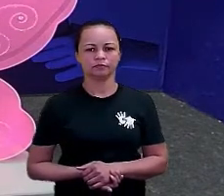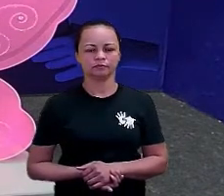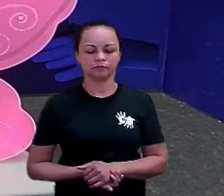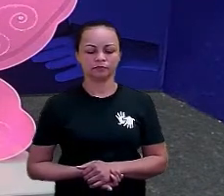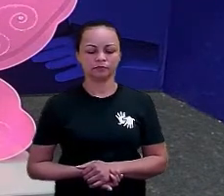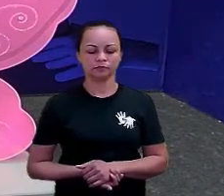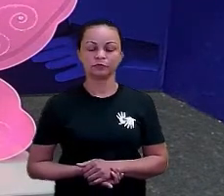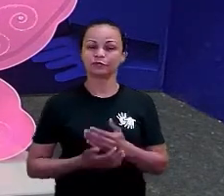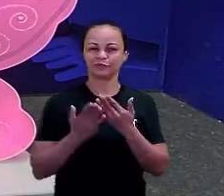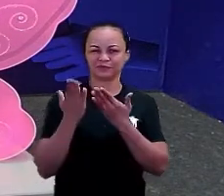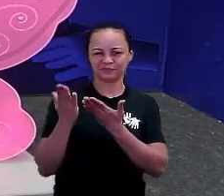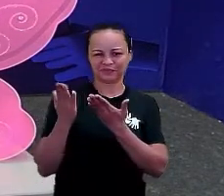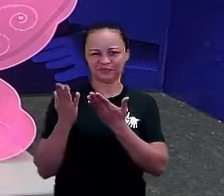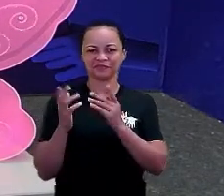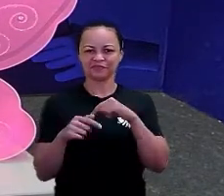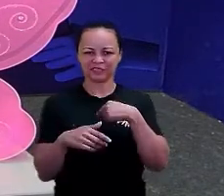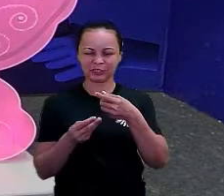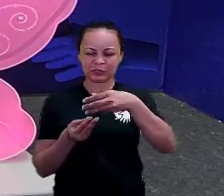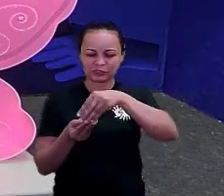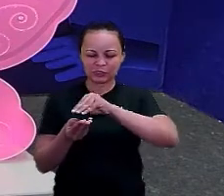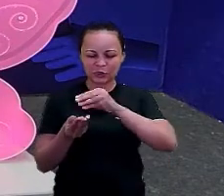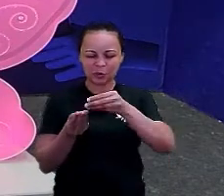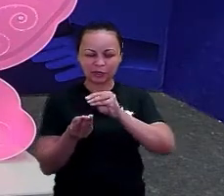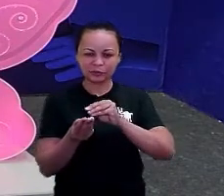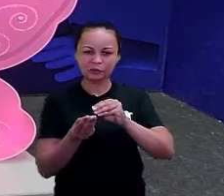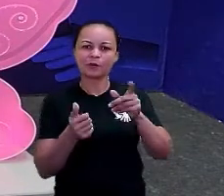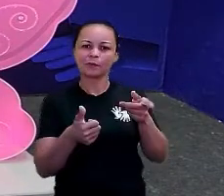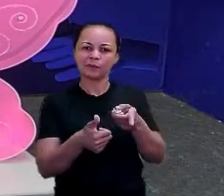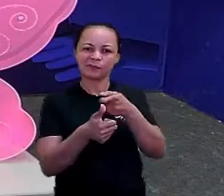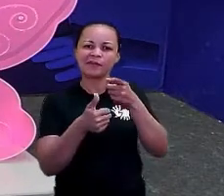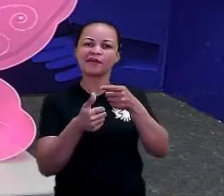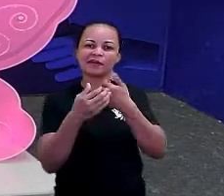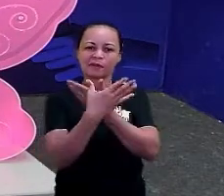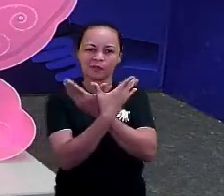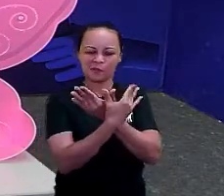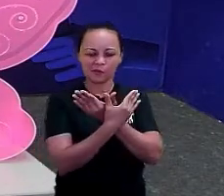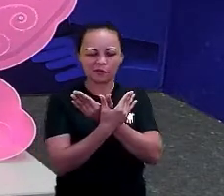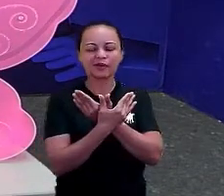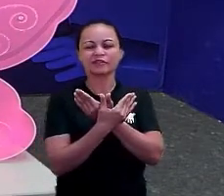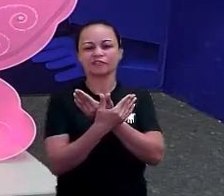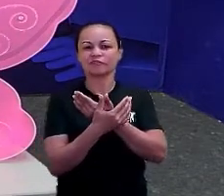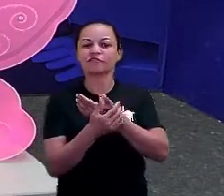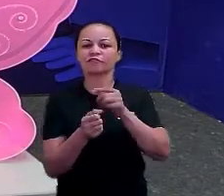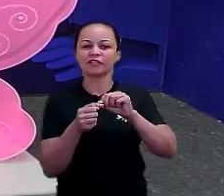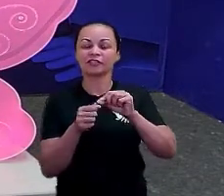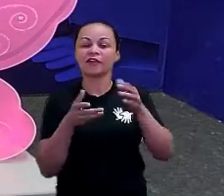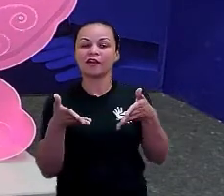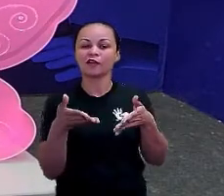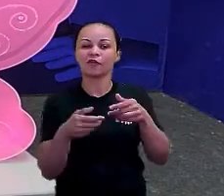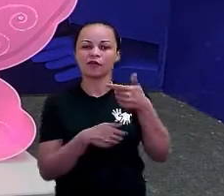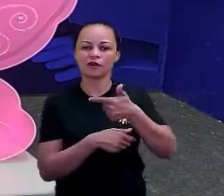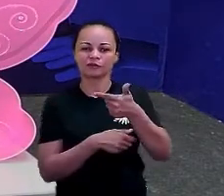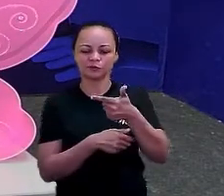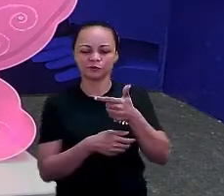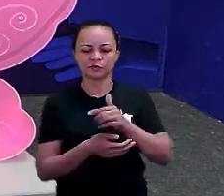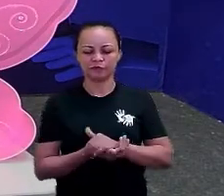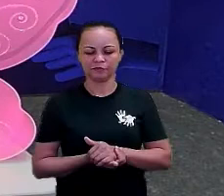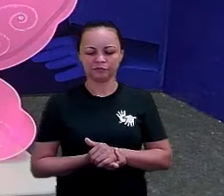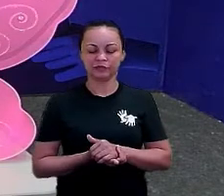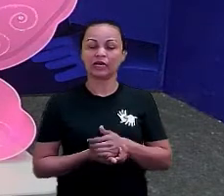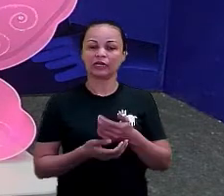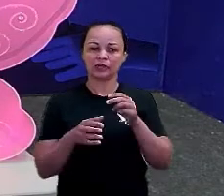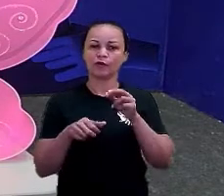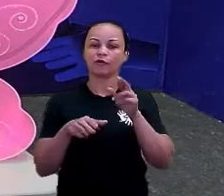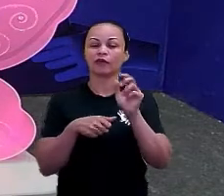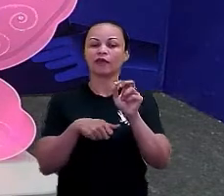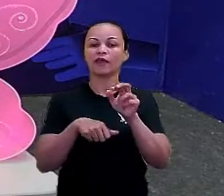Olha aí a nossa dobradura, nossa primeira borboleta. Vamos fazer a segunda. Segunda, ó,